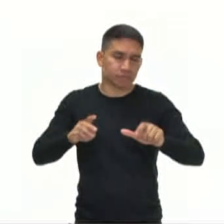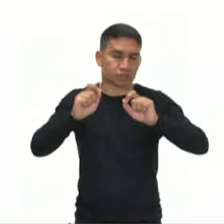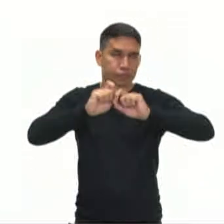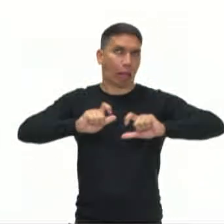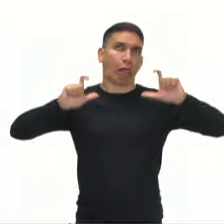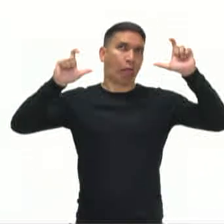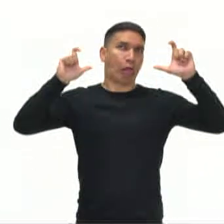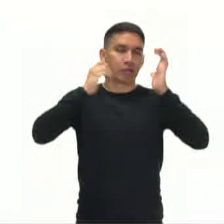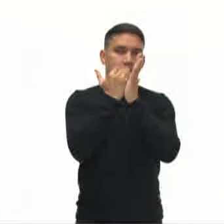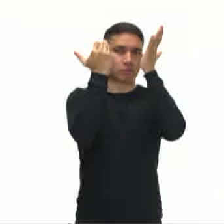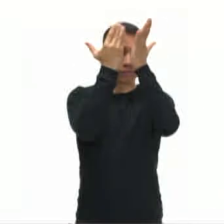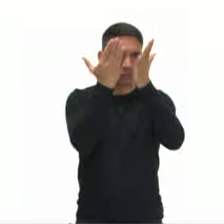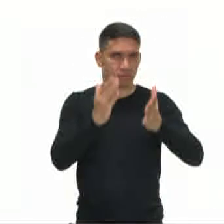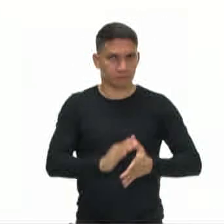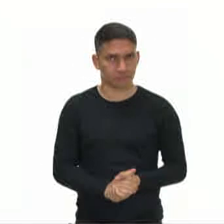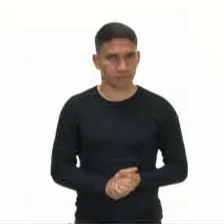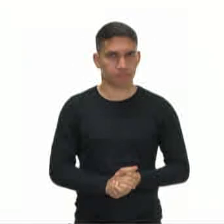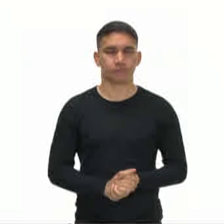sensacionalista.